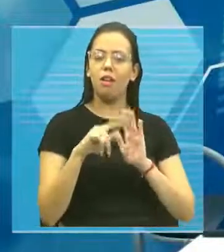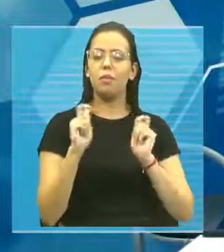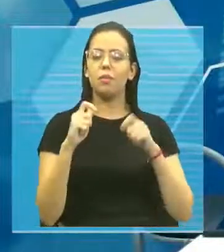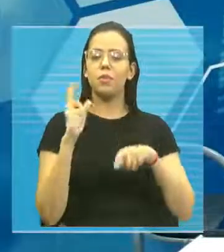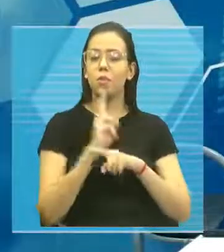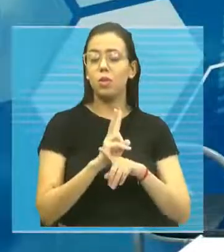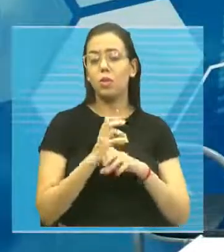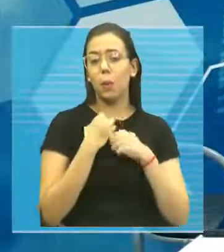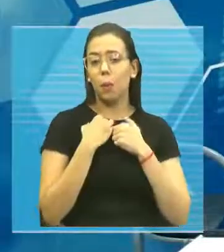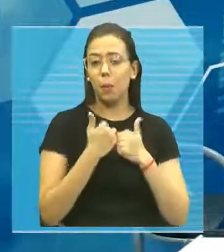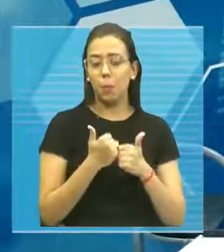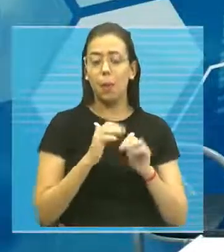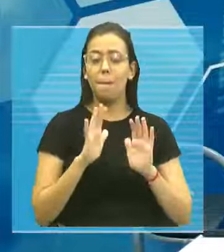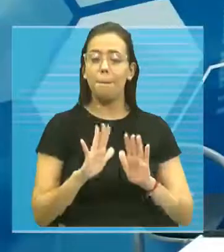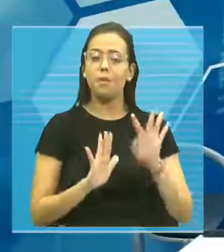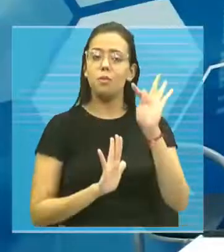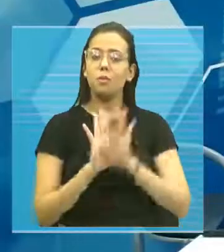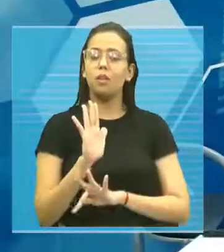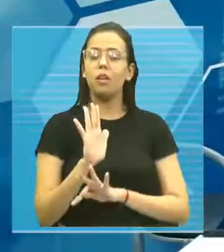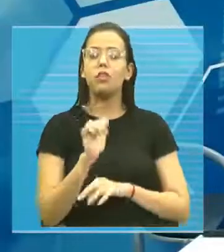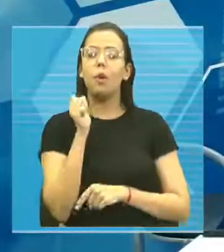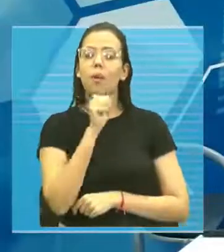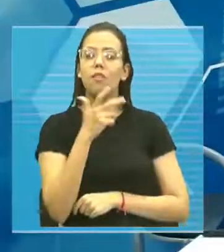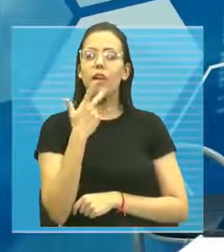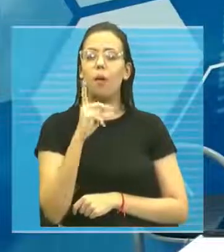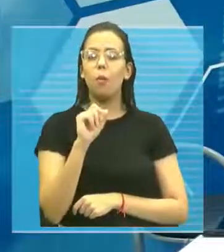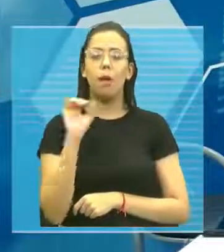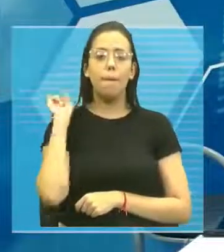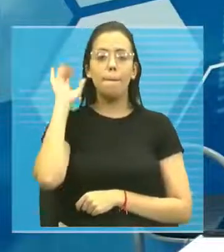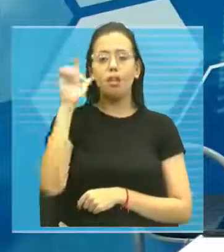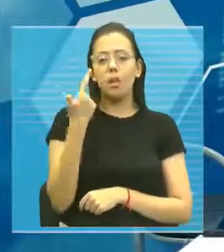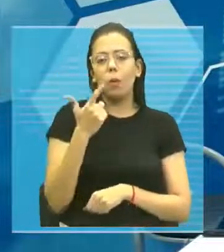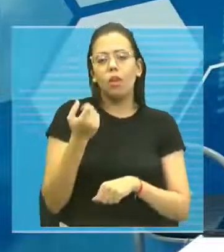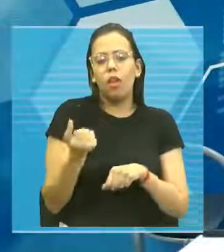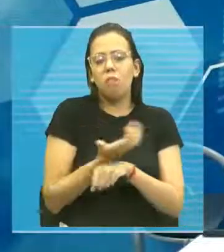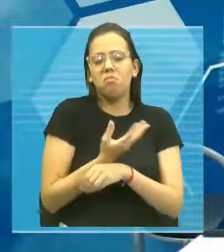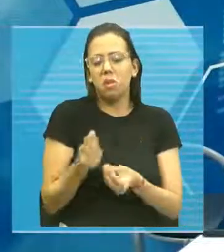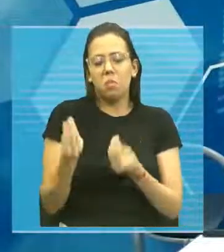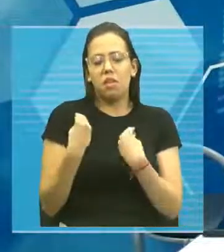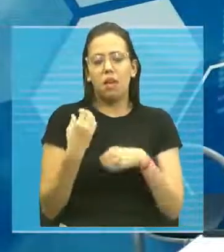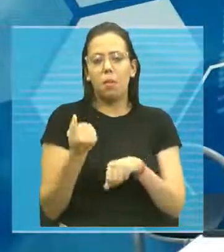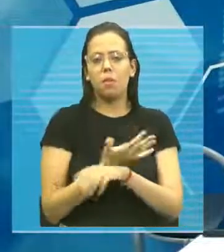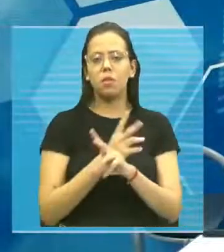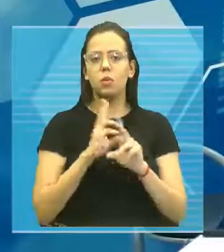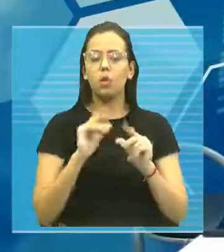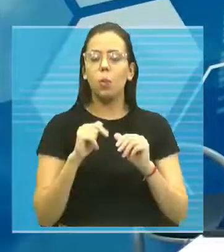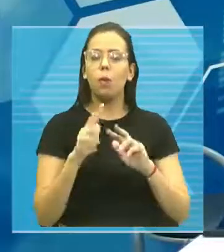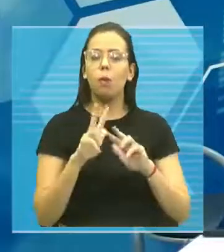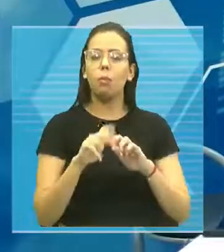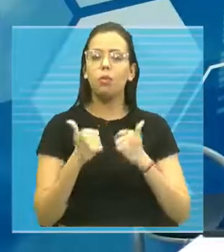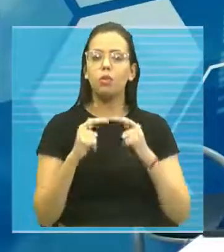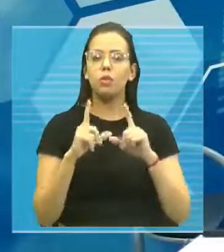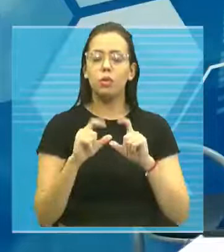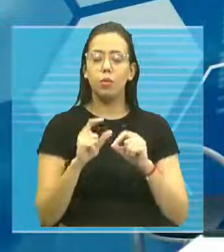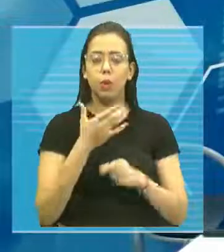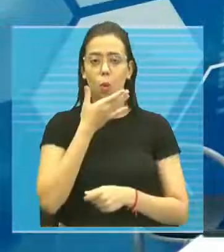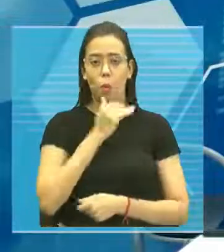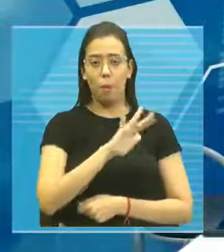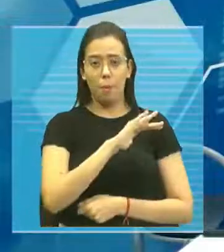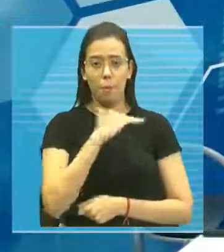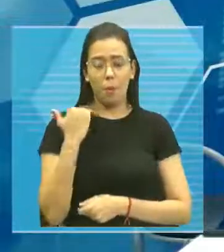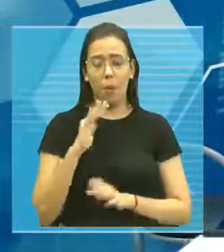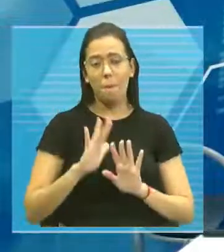proteger os beleza no texto ela disse que baleias não é emocionar vão ela tá a partir do momento em que um homem